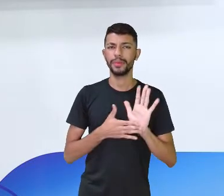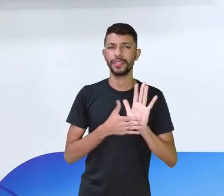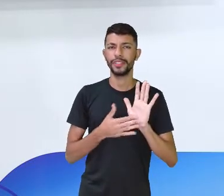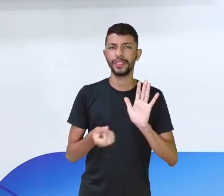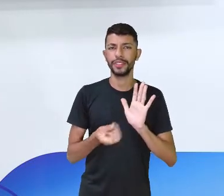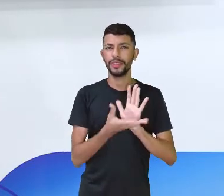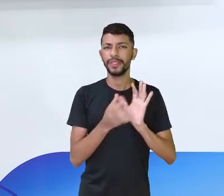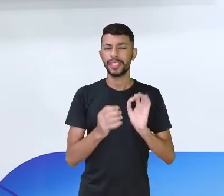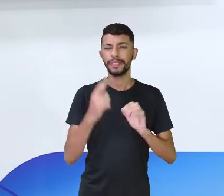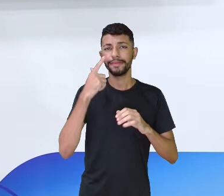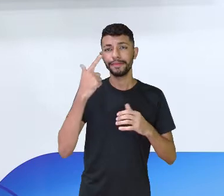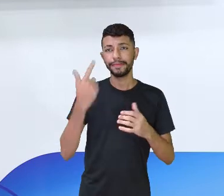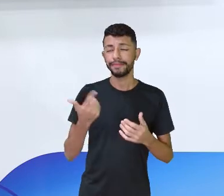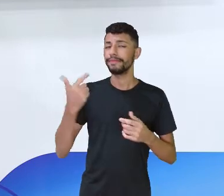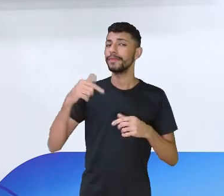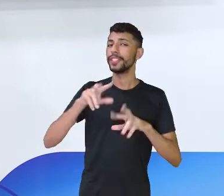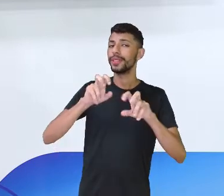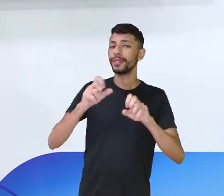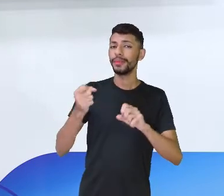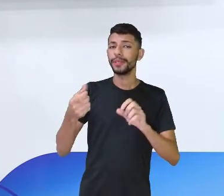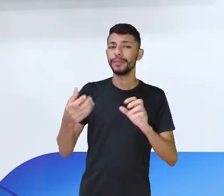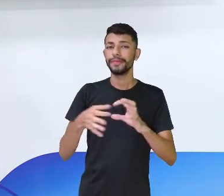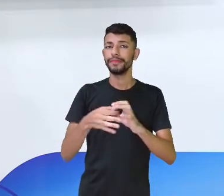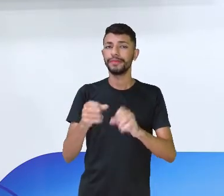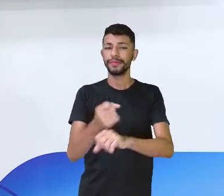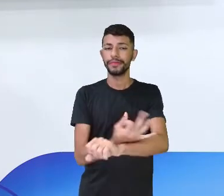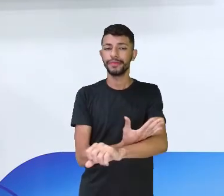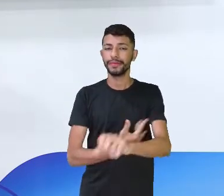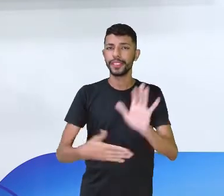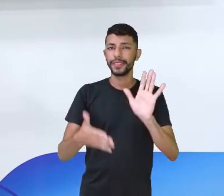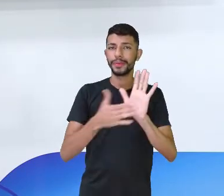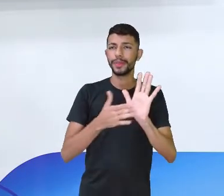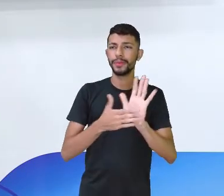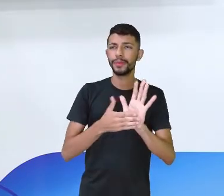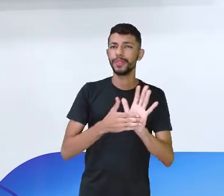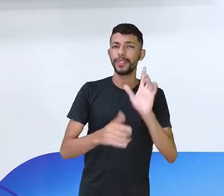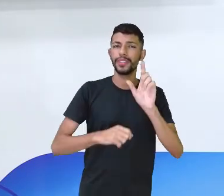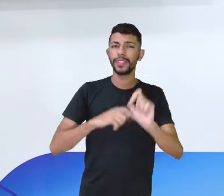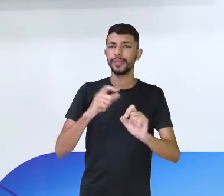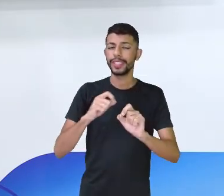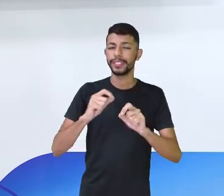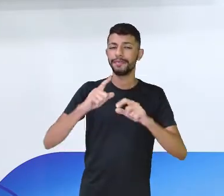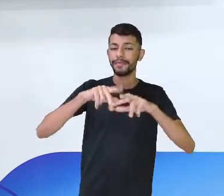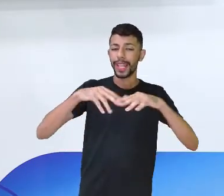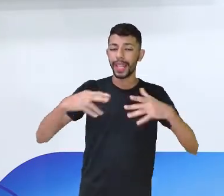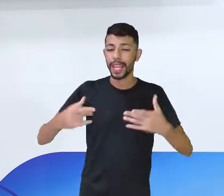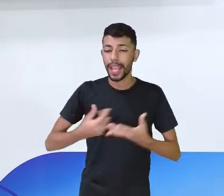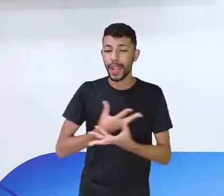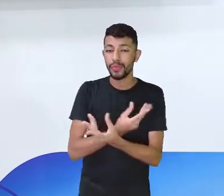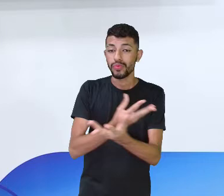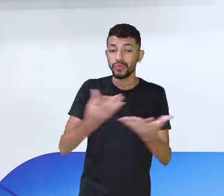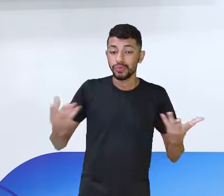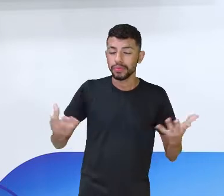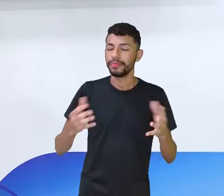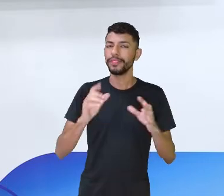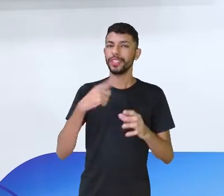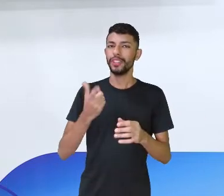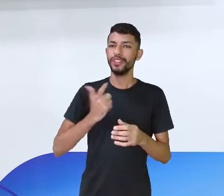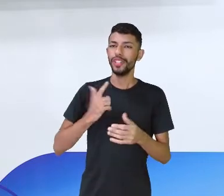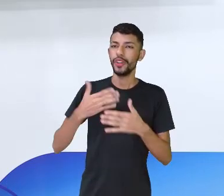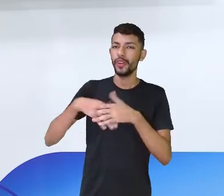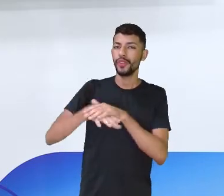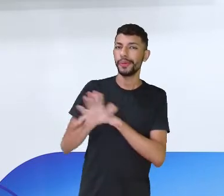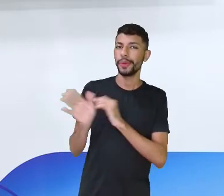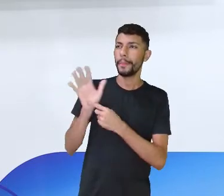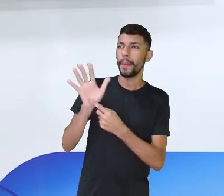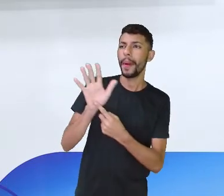gente vai trazer proposições também. Só que a gente não tem aquele aparato de materiais que a gente está costumeiramente